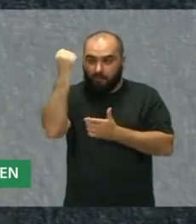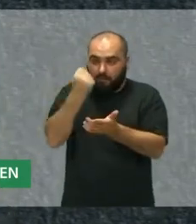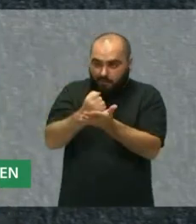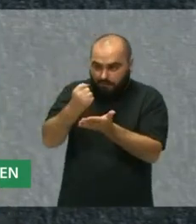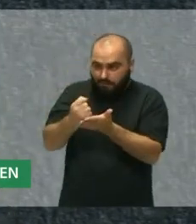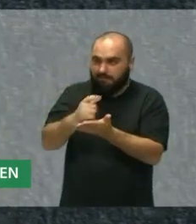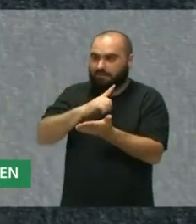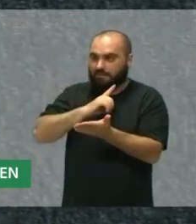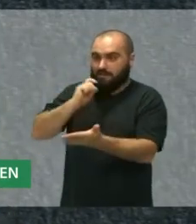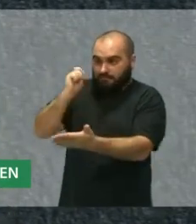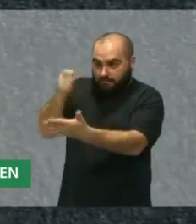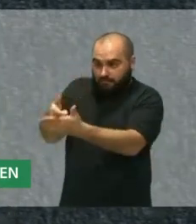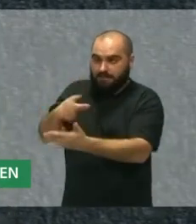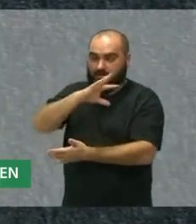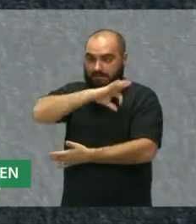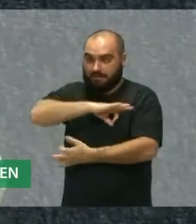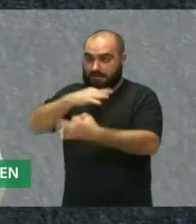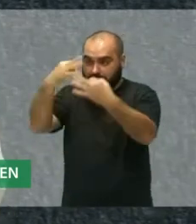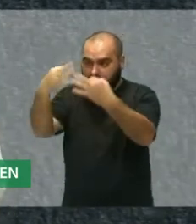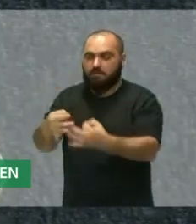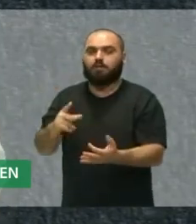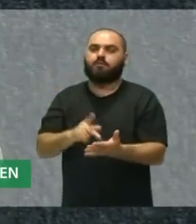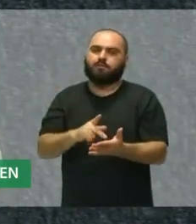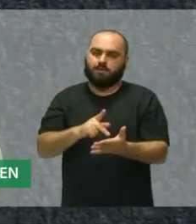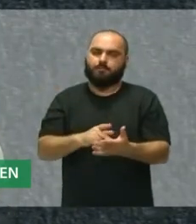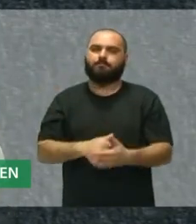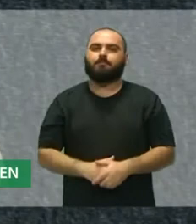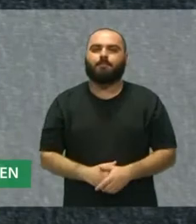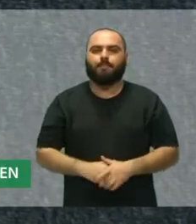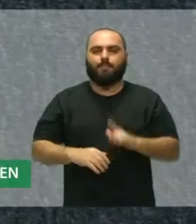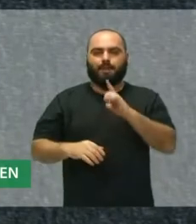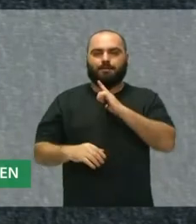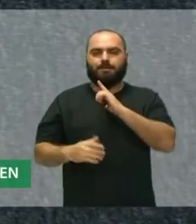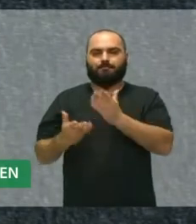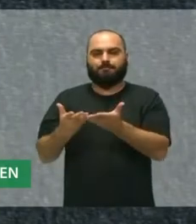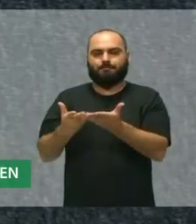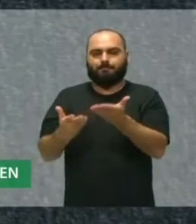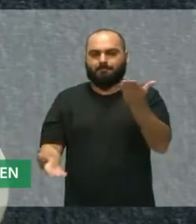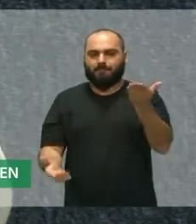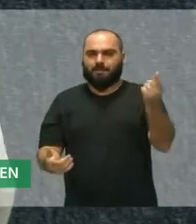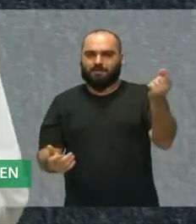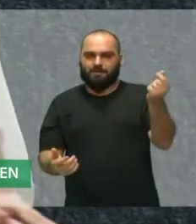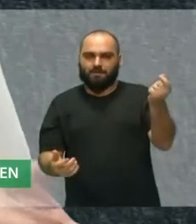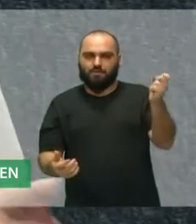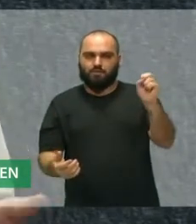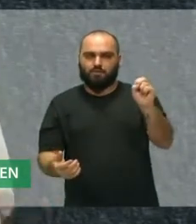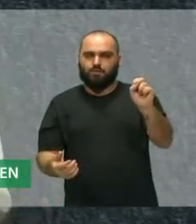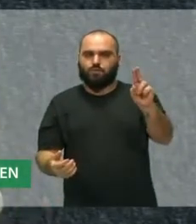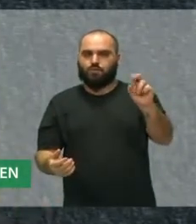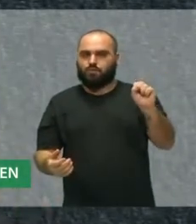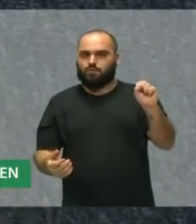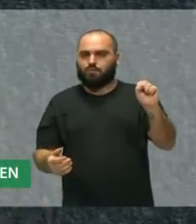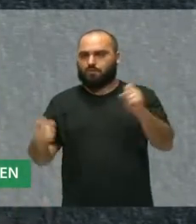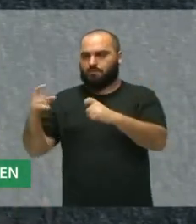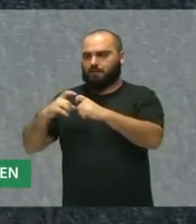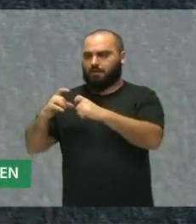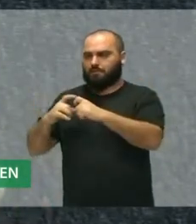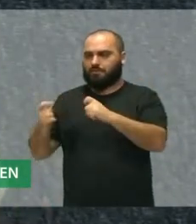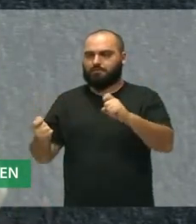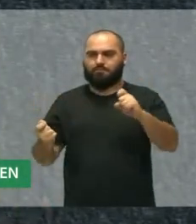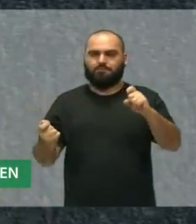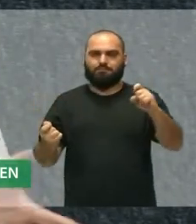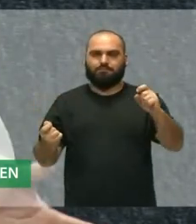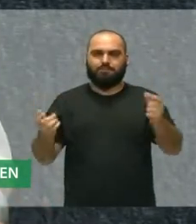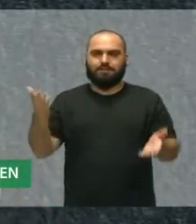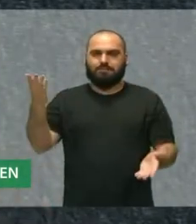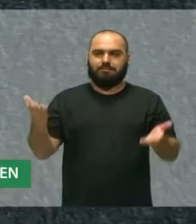que se pague de uma maneira justa. Existe um desequilíbrio entre aquilo que nós recebemos do SUS e aquilo que o médico merece receber. Eu acho